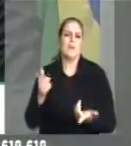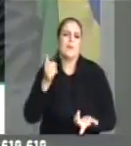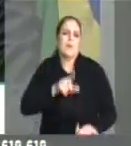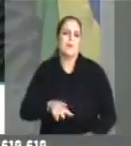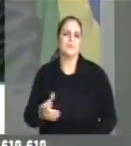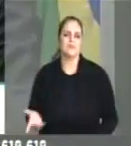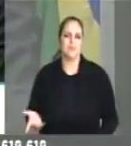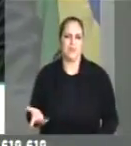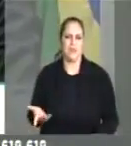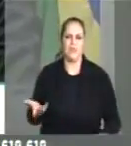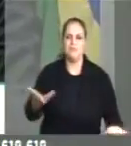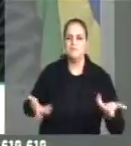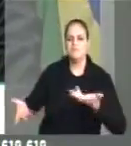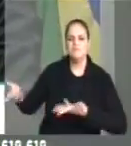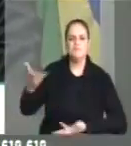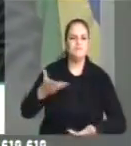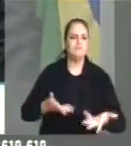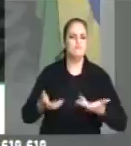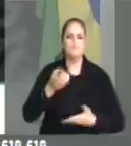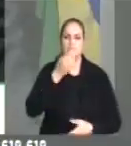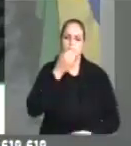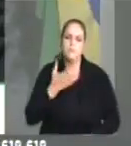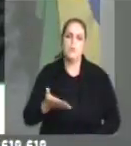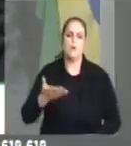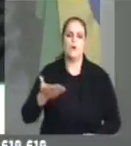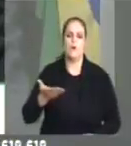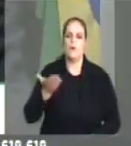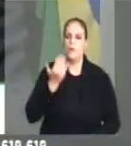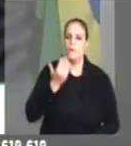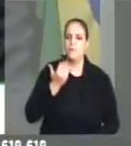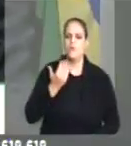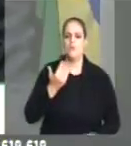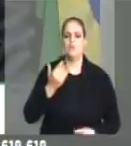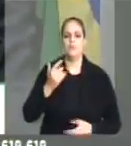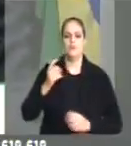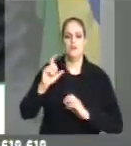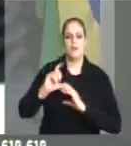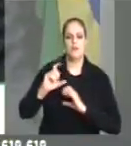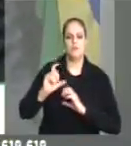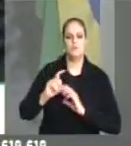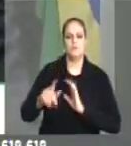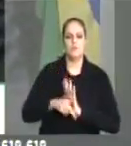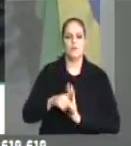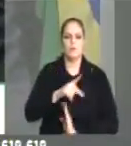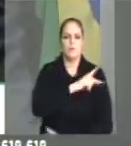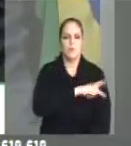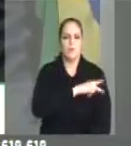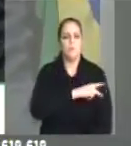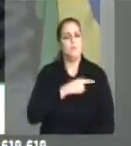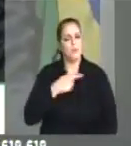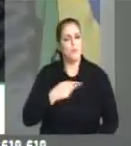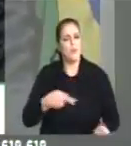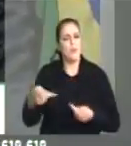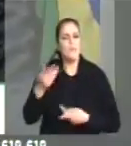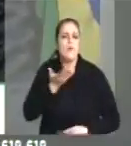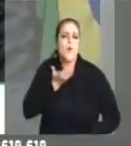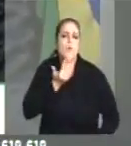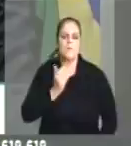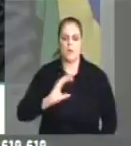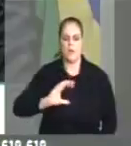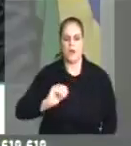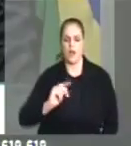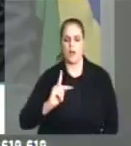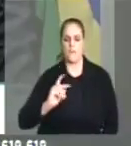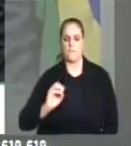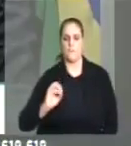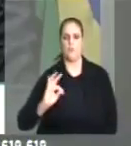Gostava da boa mesa. Adorava o caju do Piauí. O capote que eu levava.